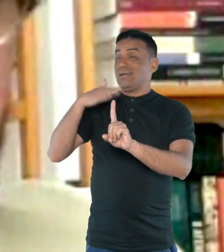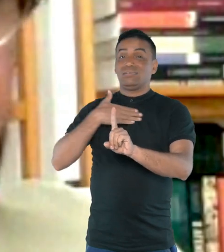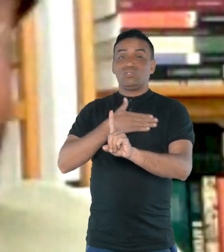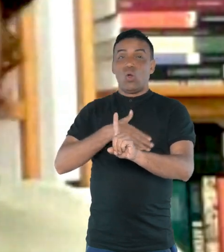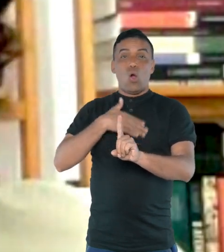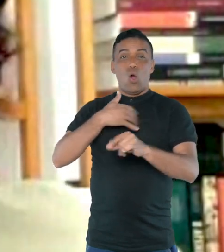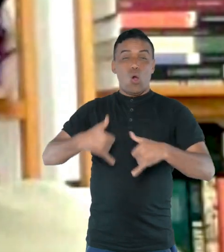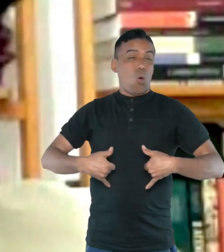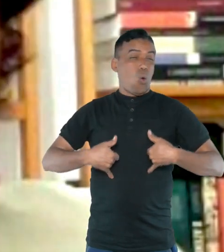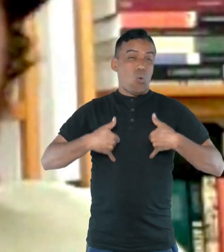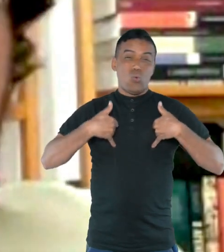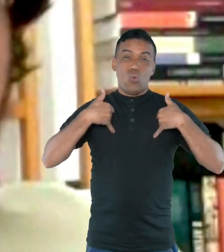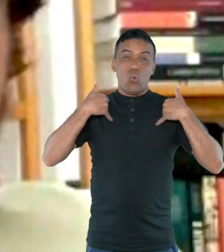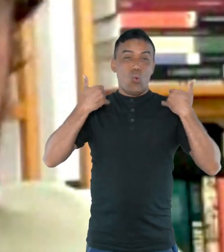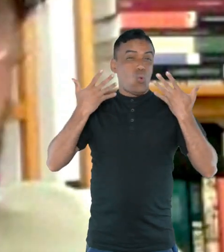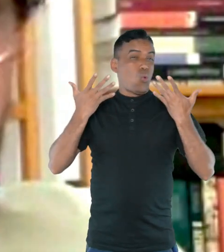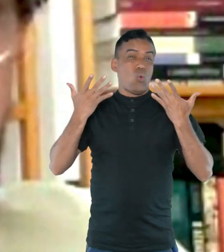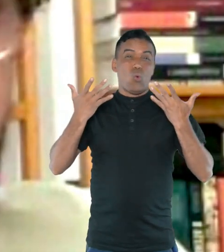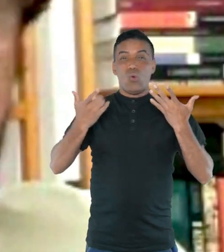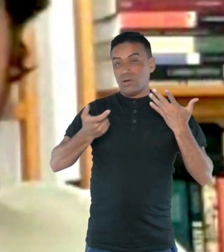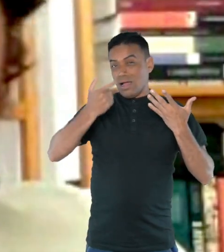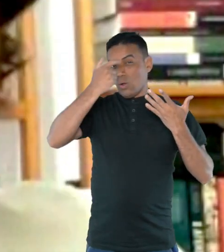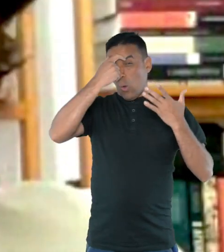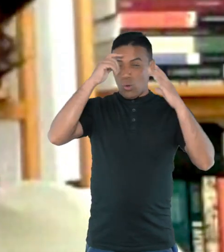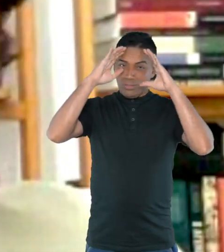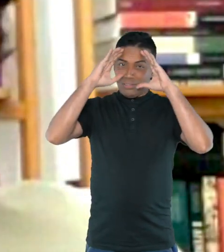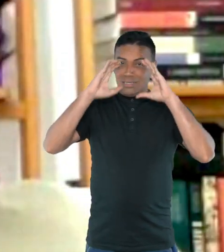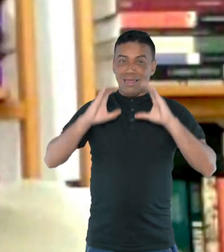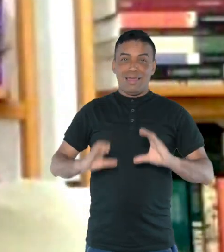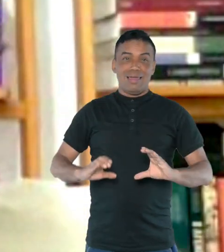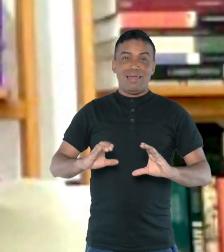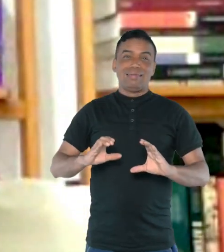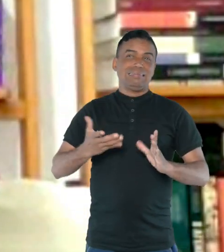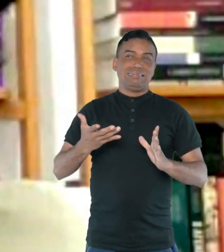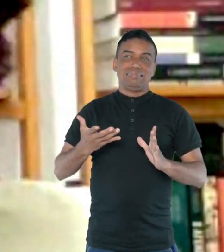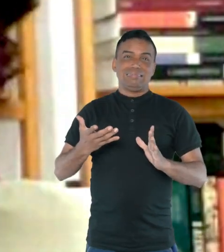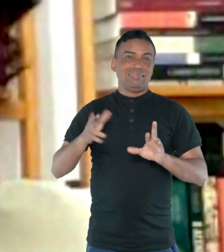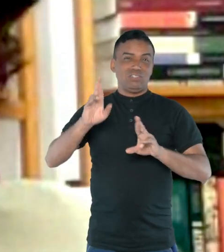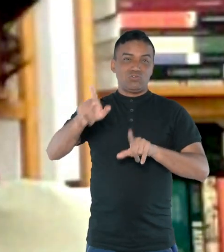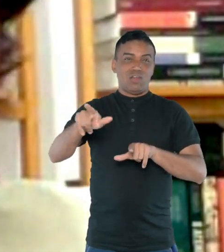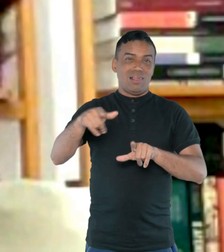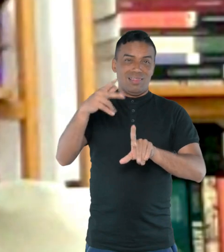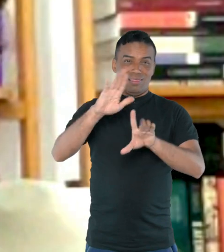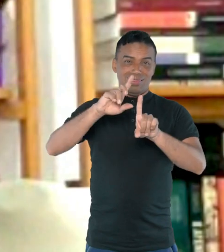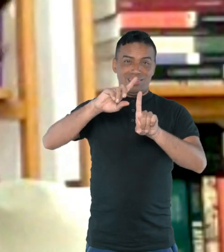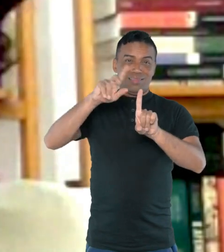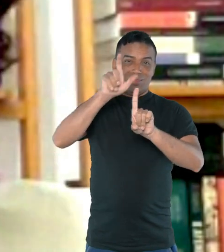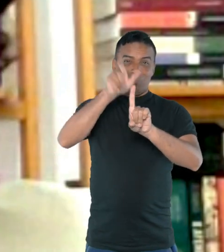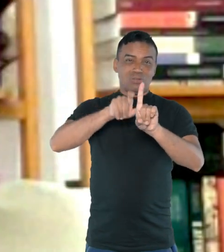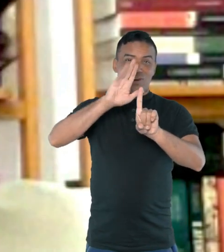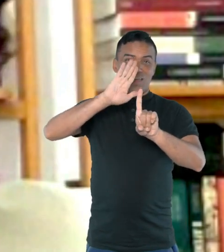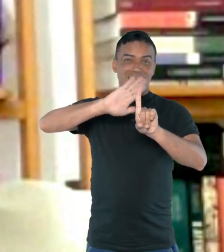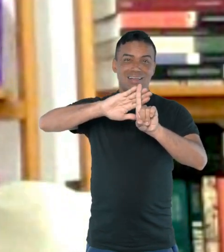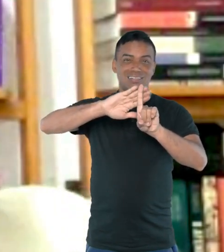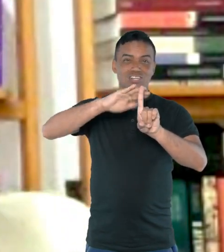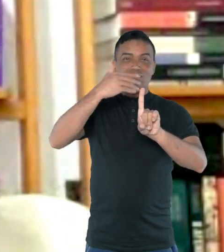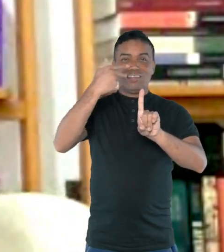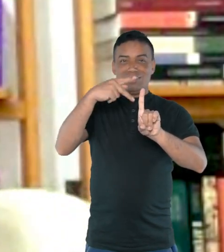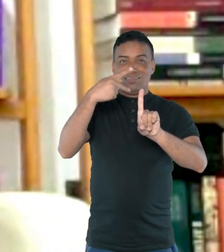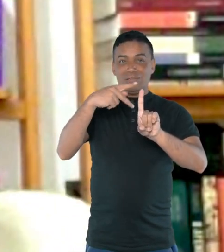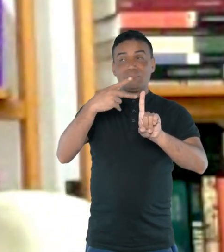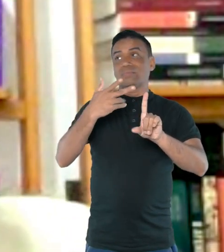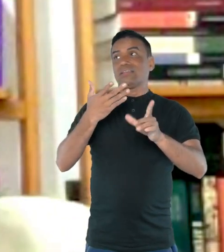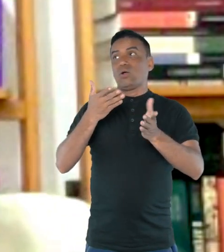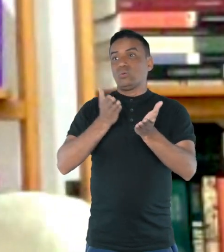tenho orgulho, dada a sua complexidade. Então eu tive muita dificuldade justamente porque eu não sabia para onde seguir.